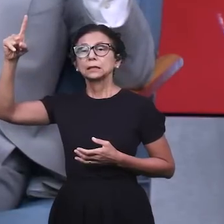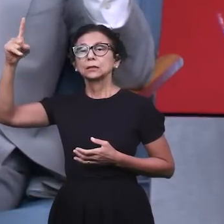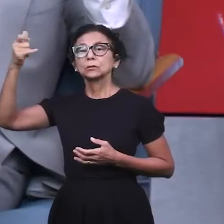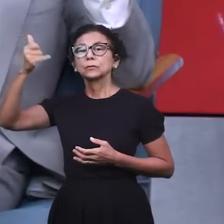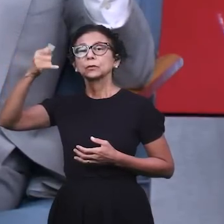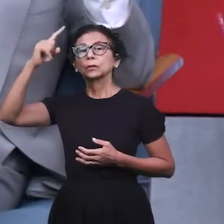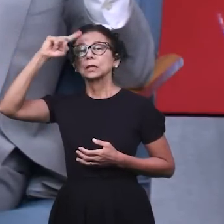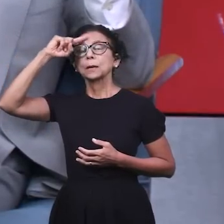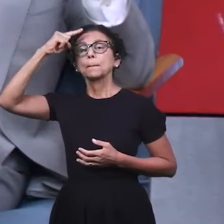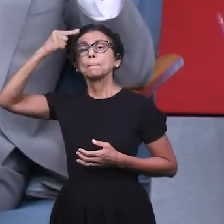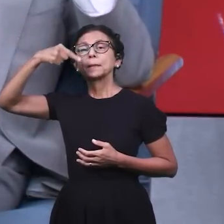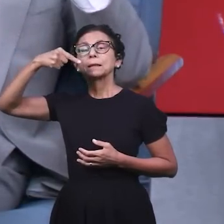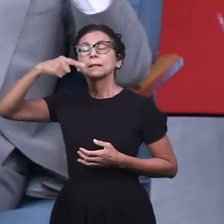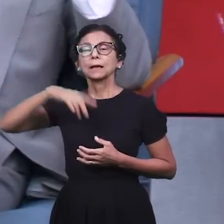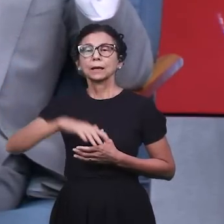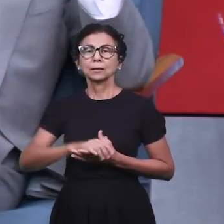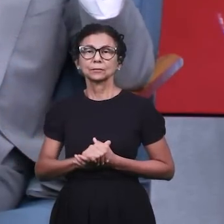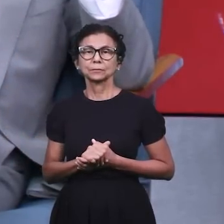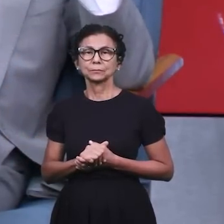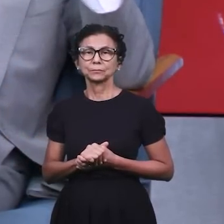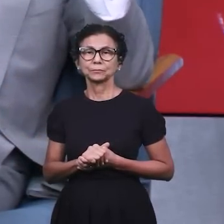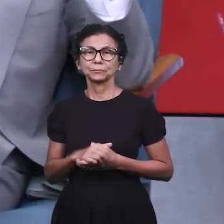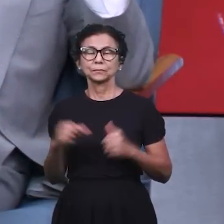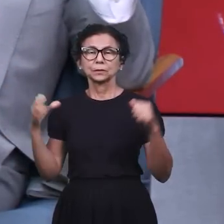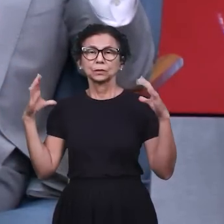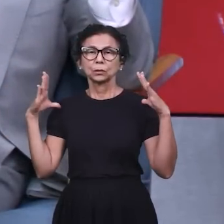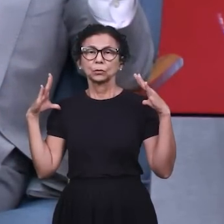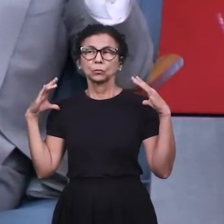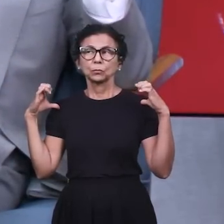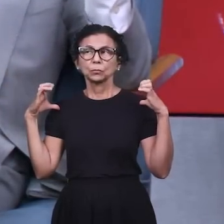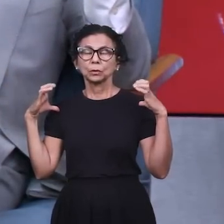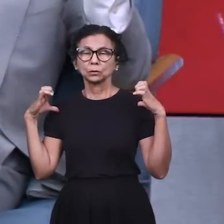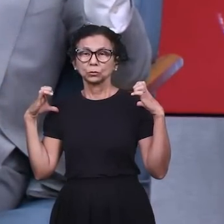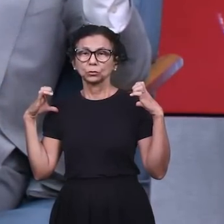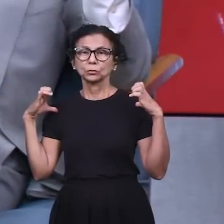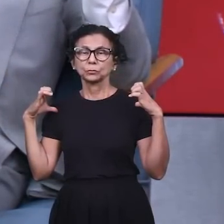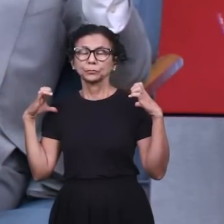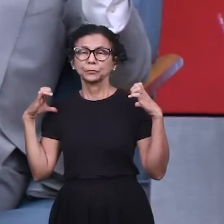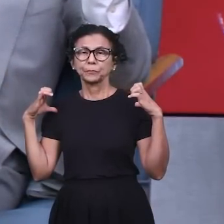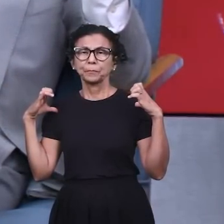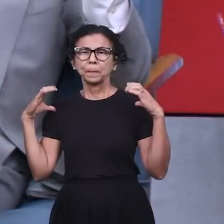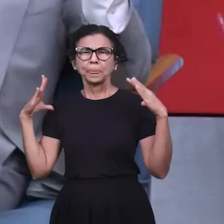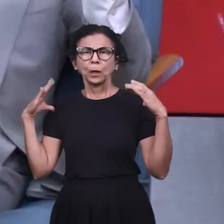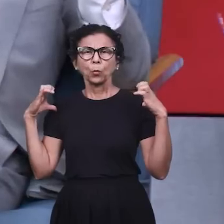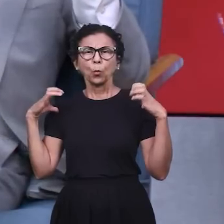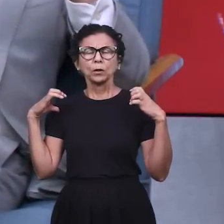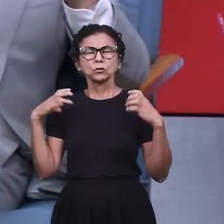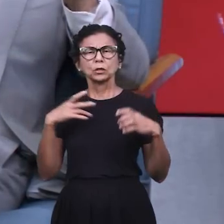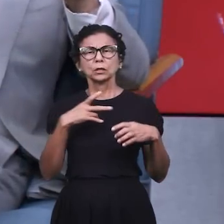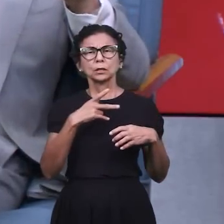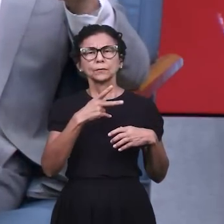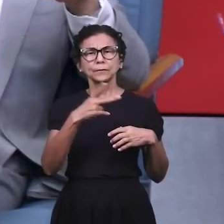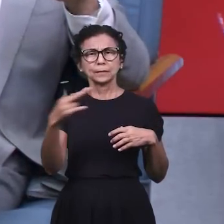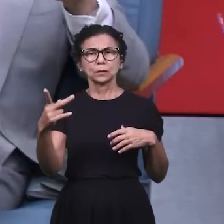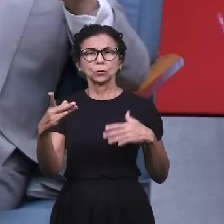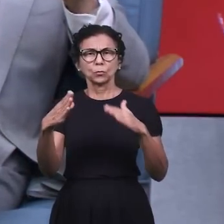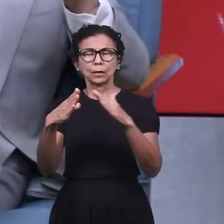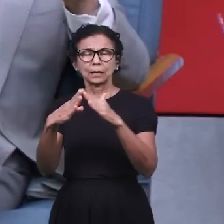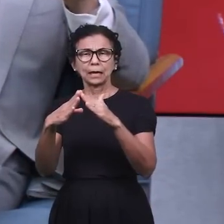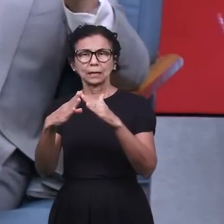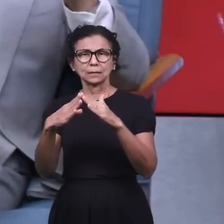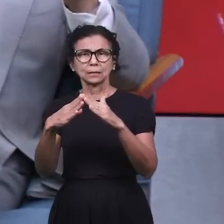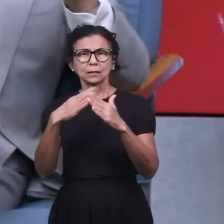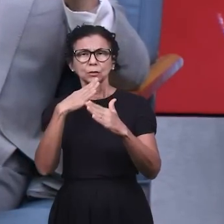anjo que um dia visitou a casa de um servo e deu a ele um louvor. E nós íamos cantar naquela